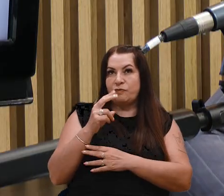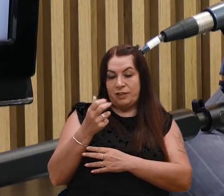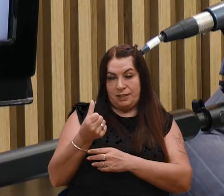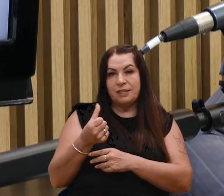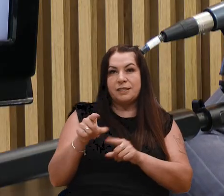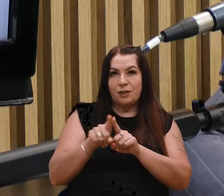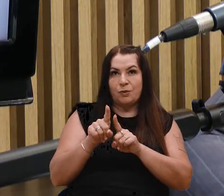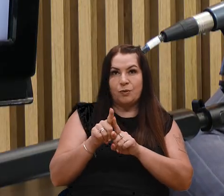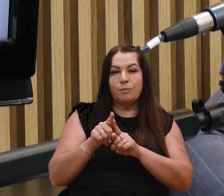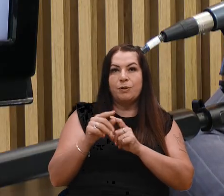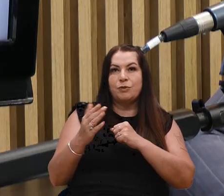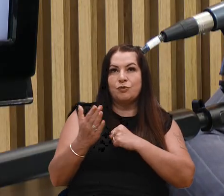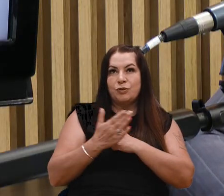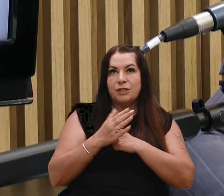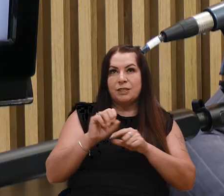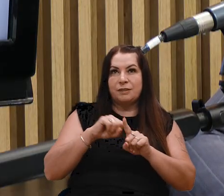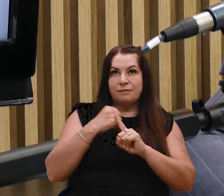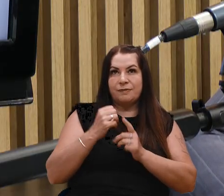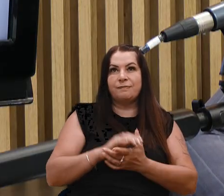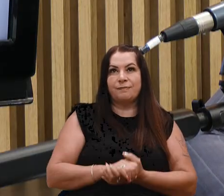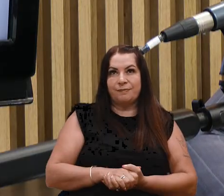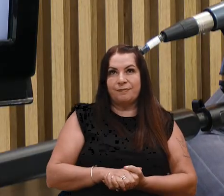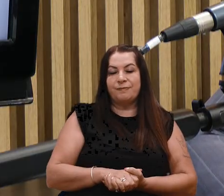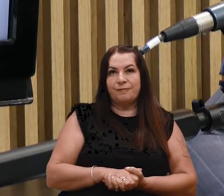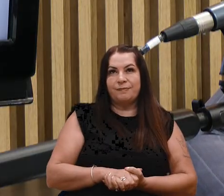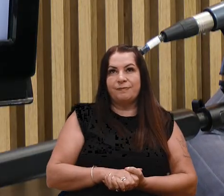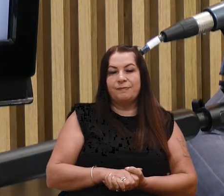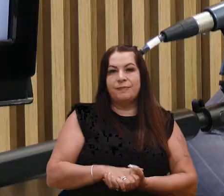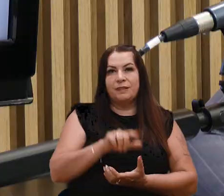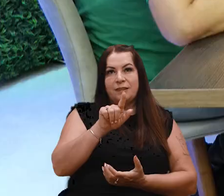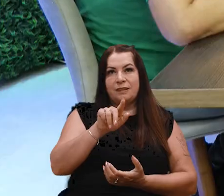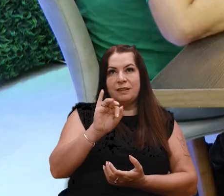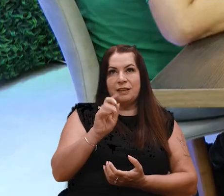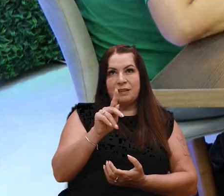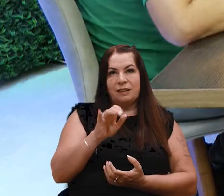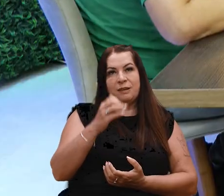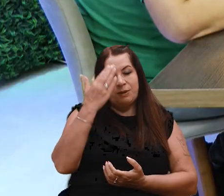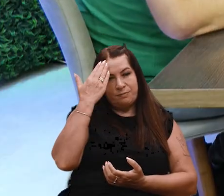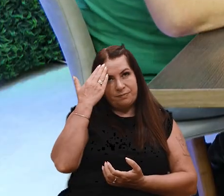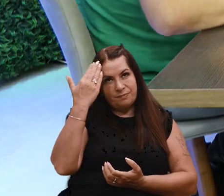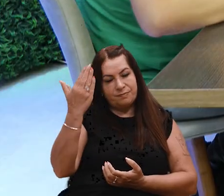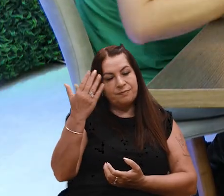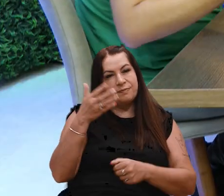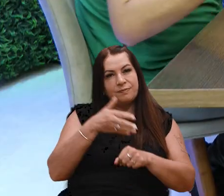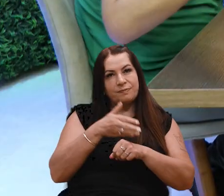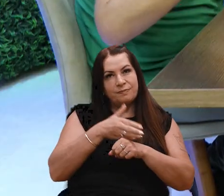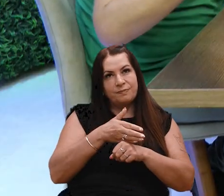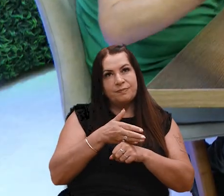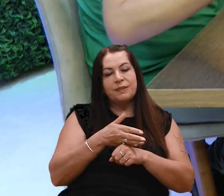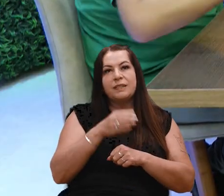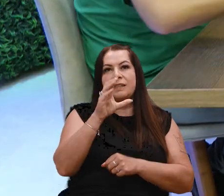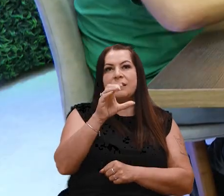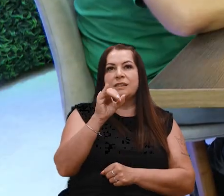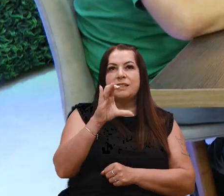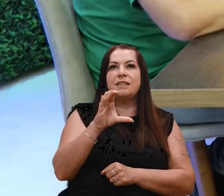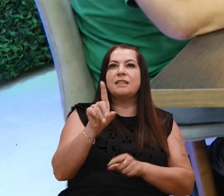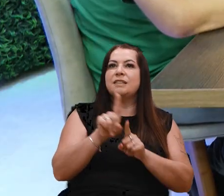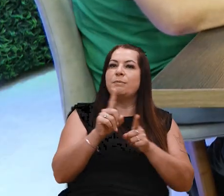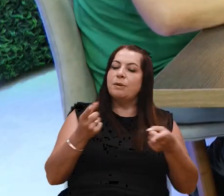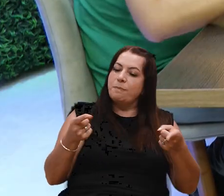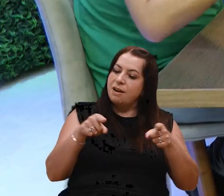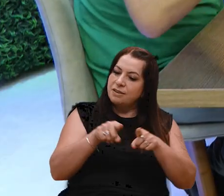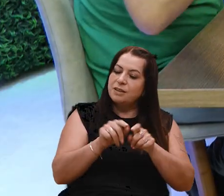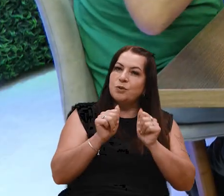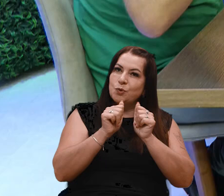da contribuição da nossa sociedade. Guilherme Sartor, também gostaria de agradecer a tua participação, a SIC, sempre nossa parceira